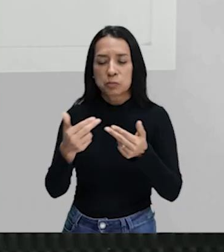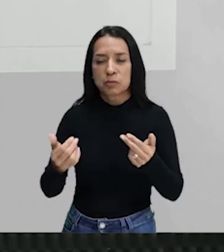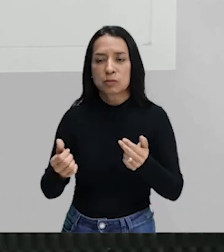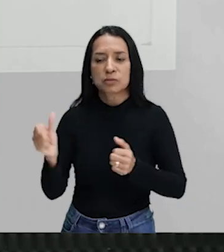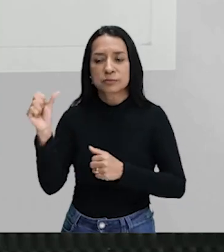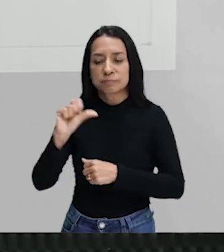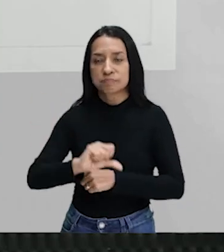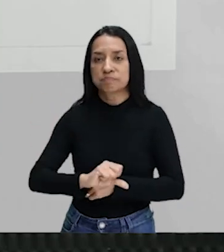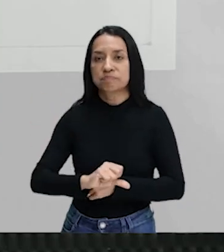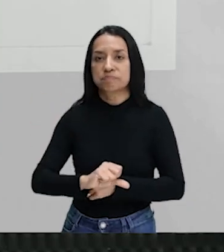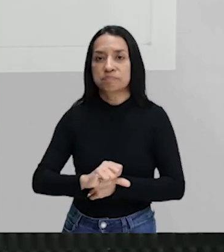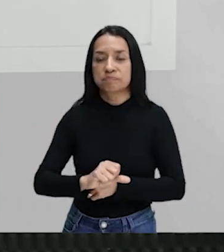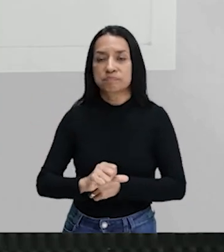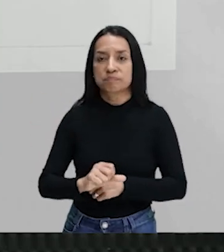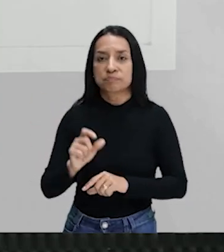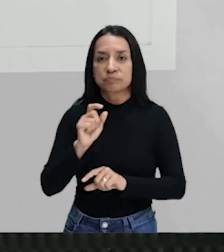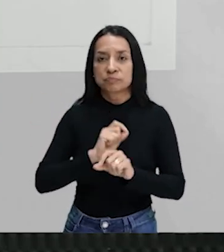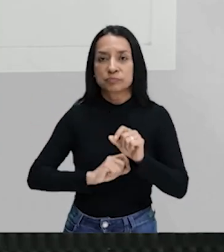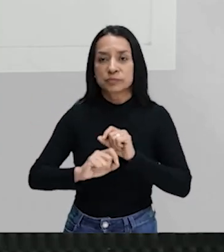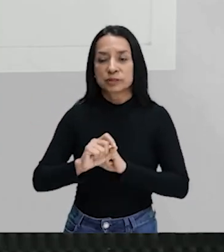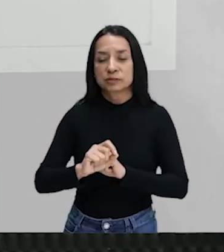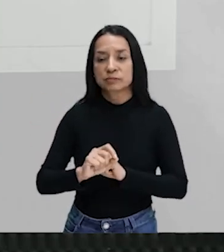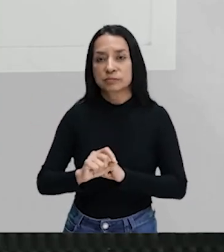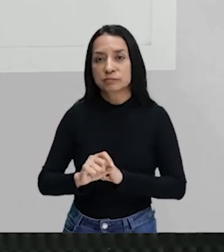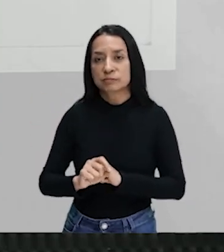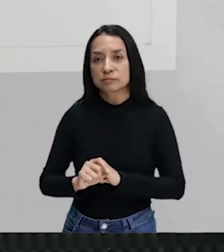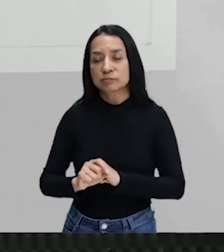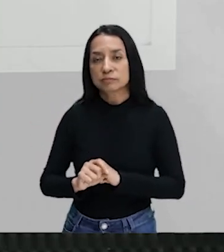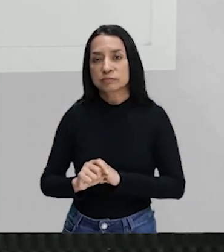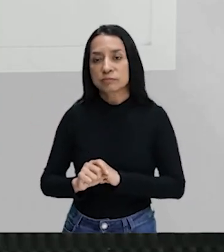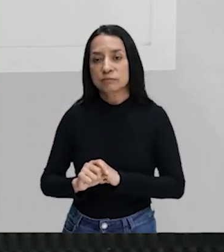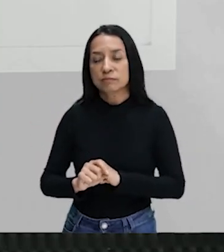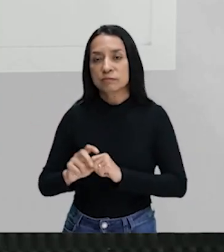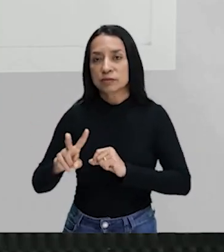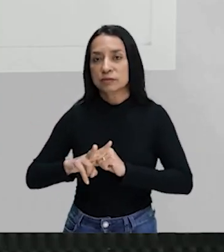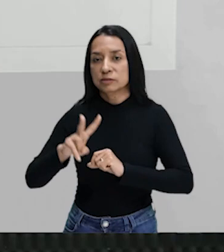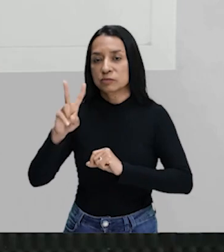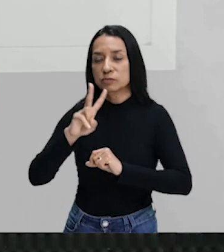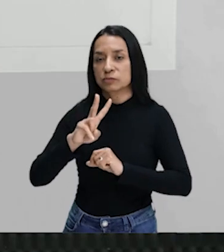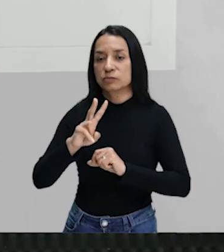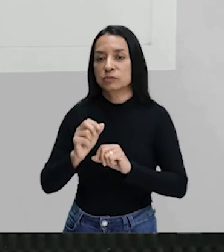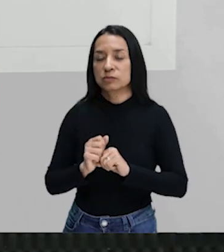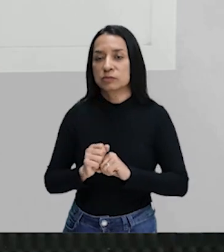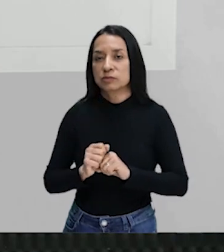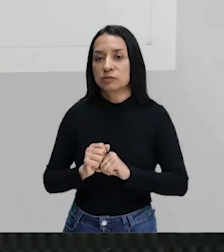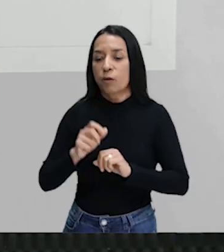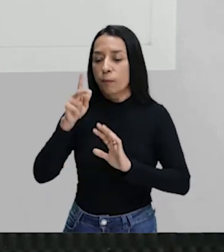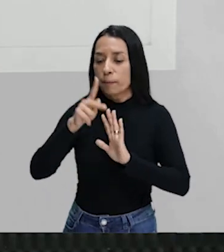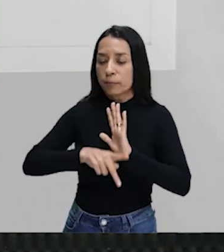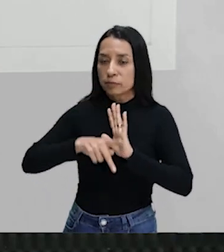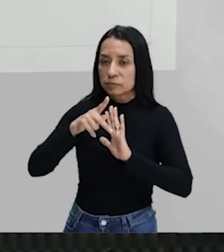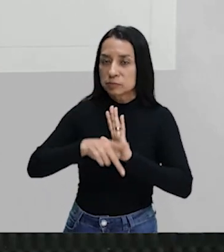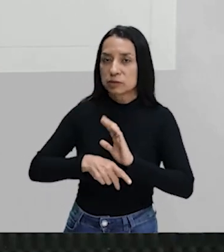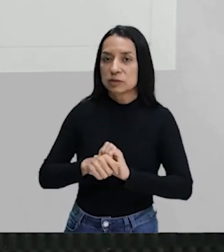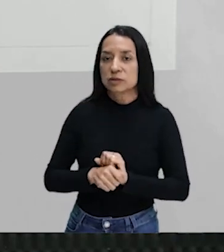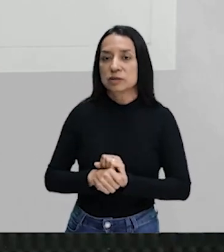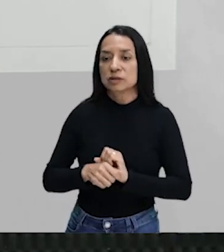ó, ok? Depreciativo. Essas virtudes, elas são